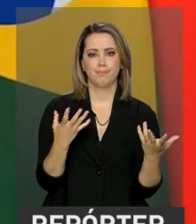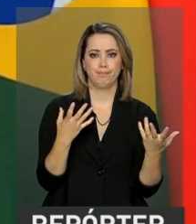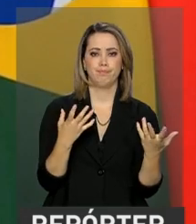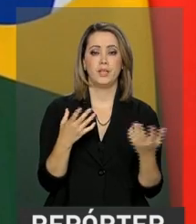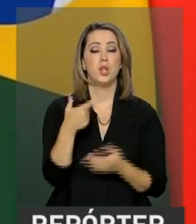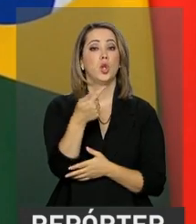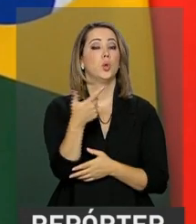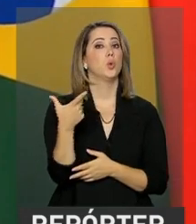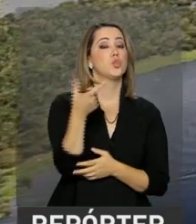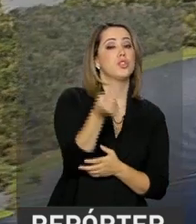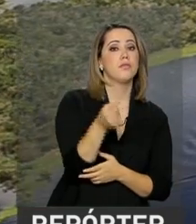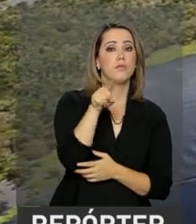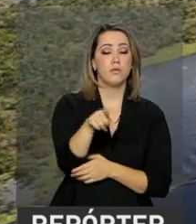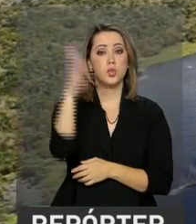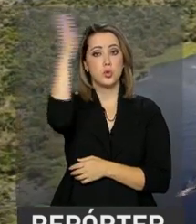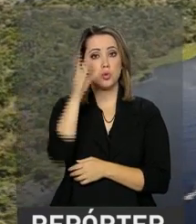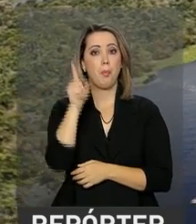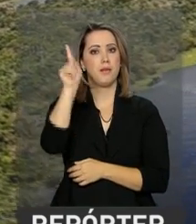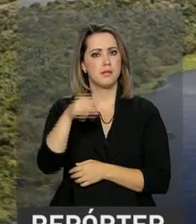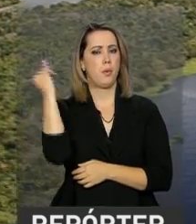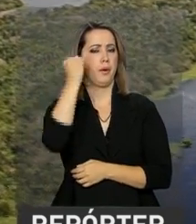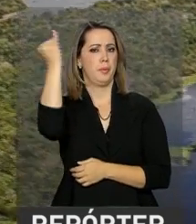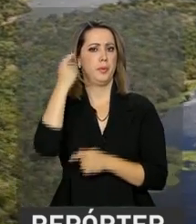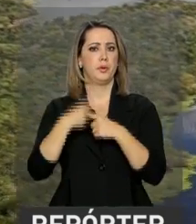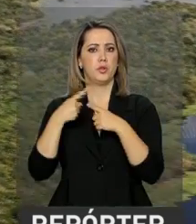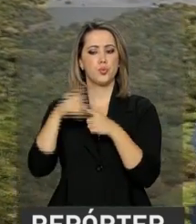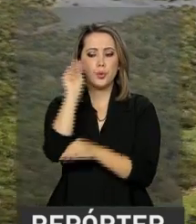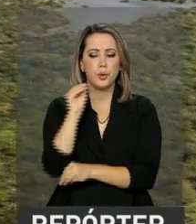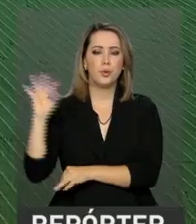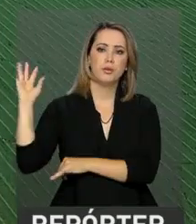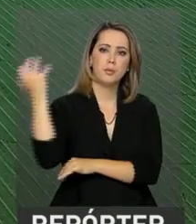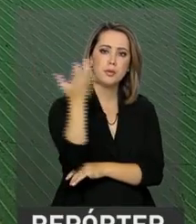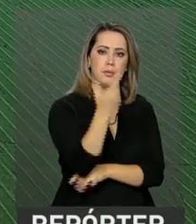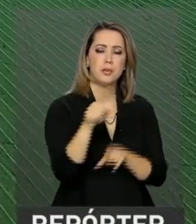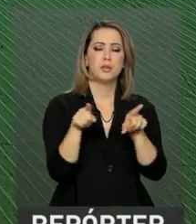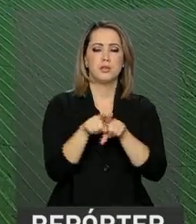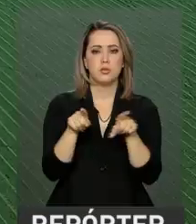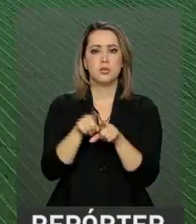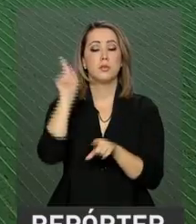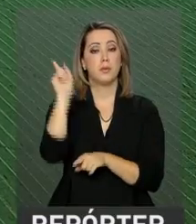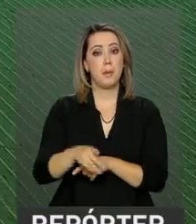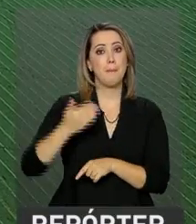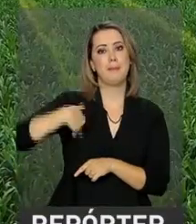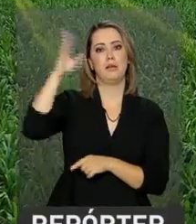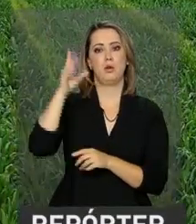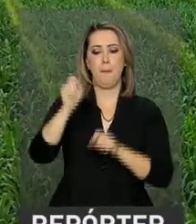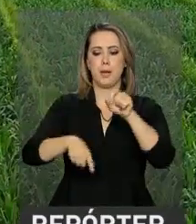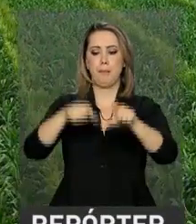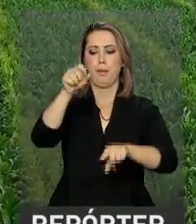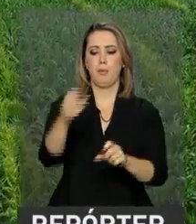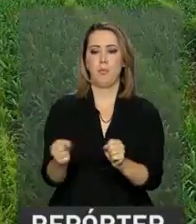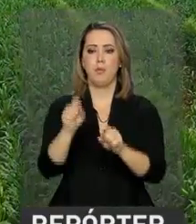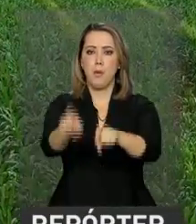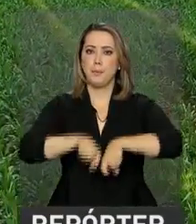Brasil ocupa posição de destaque por seu compromisso com a preservação do meio ambiente e também por ser um dos maiores produtores